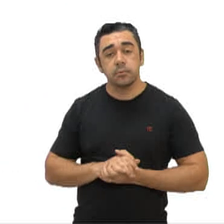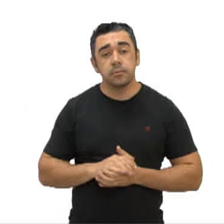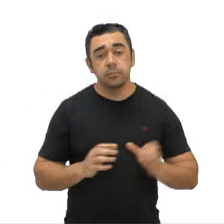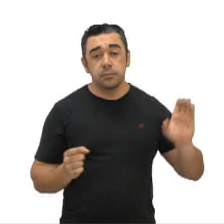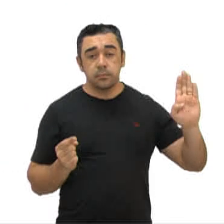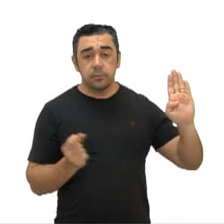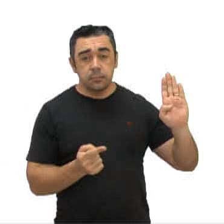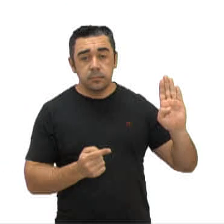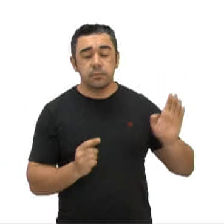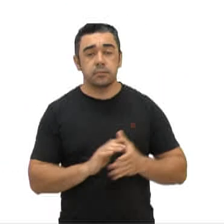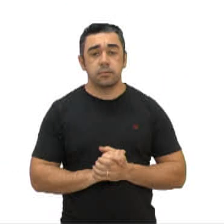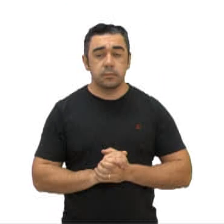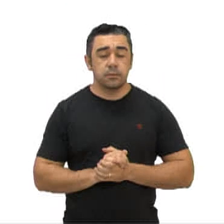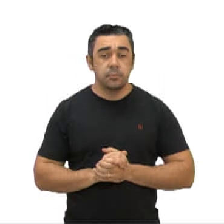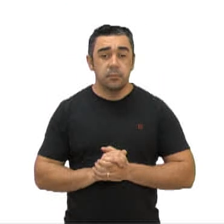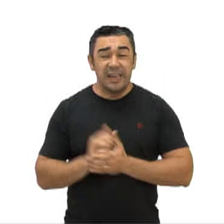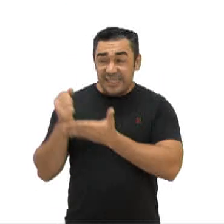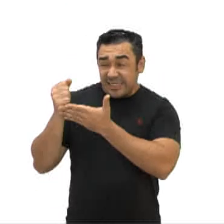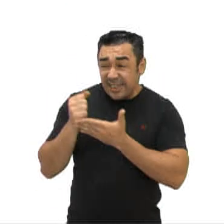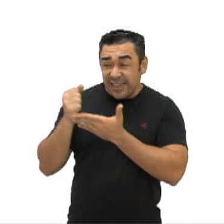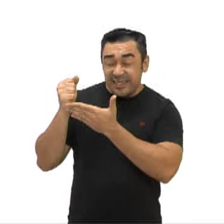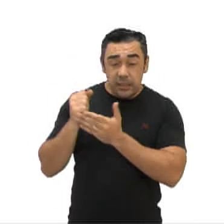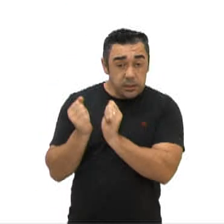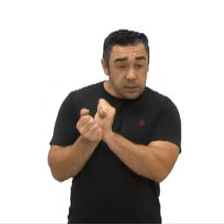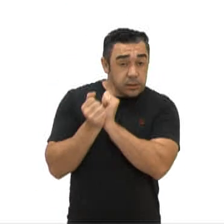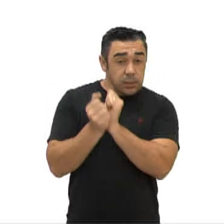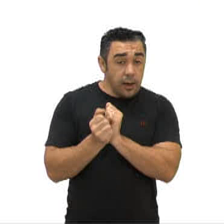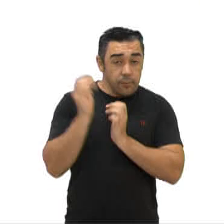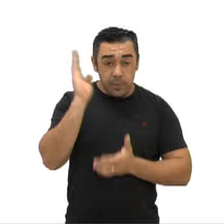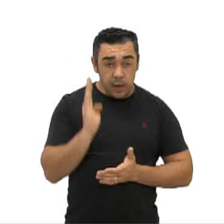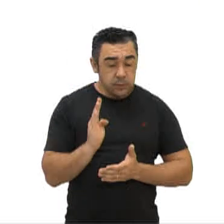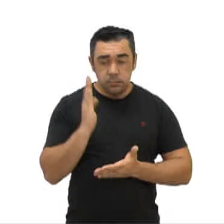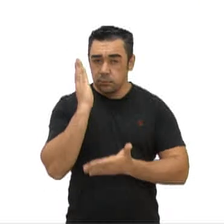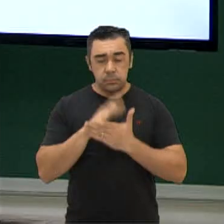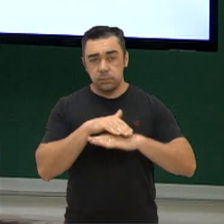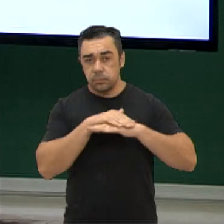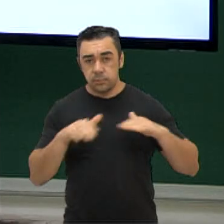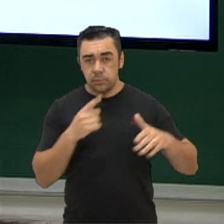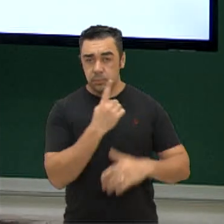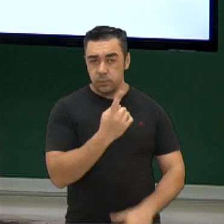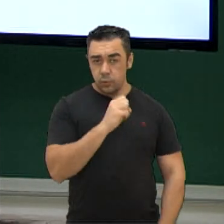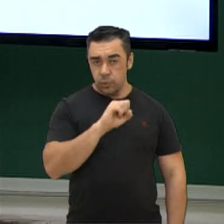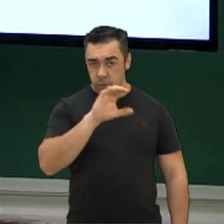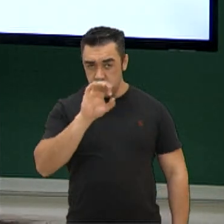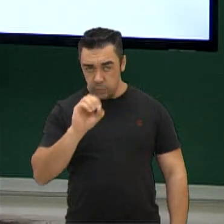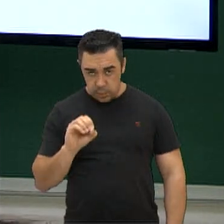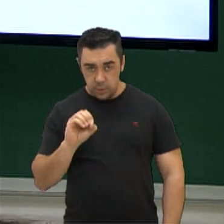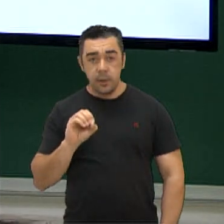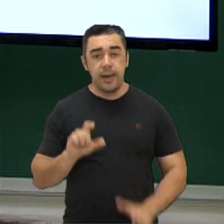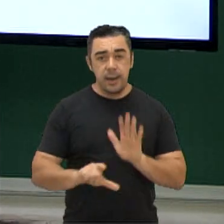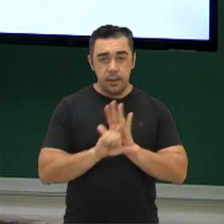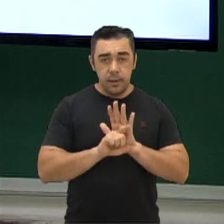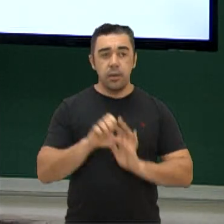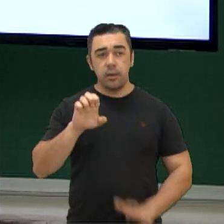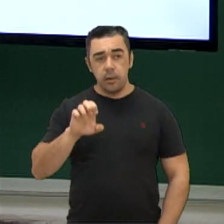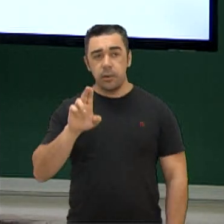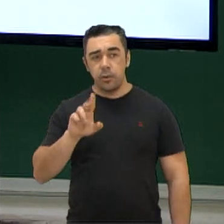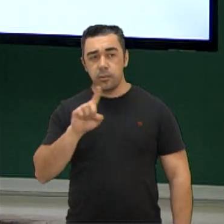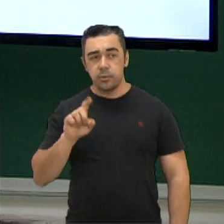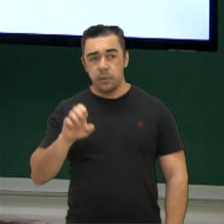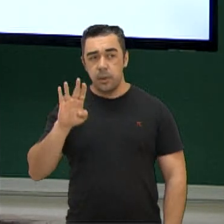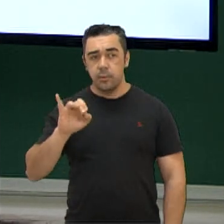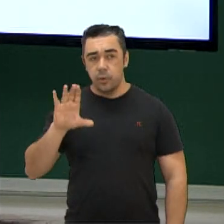correta, letra B. O tráfico de escravos no Brasil, ele foi abolido em 1850 com a Lei Eusébio de